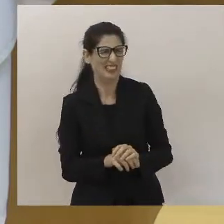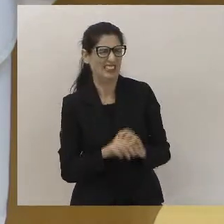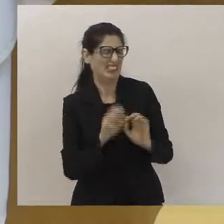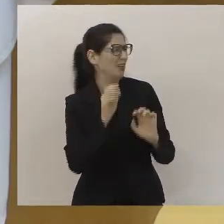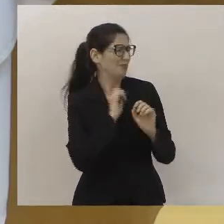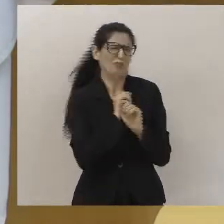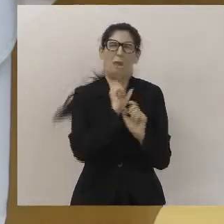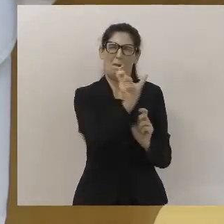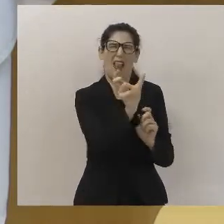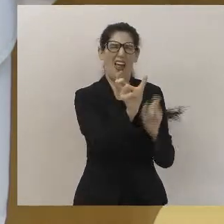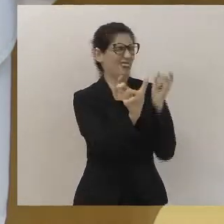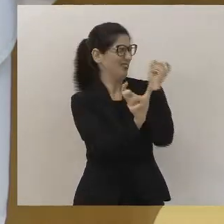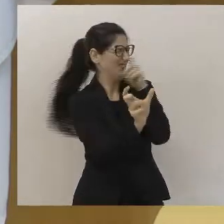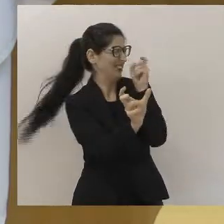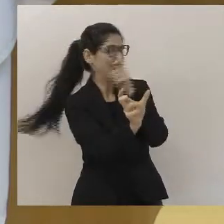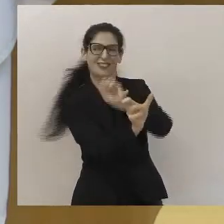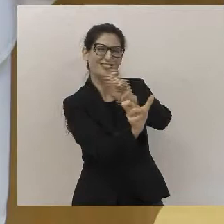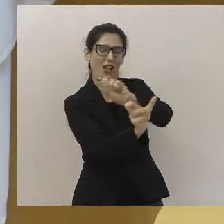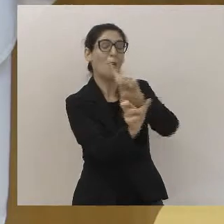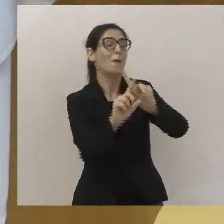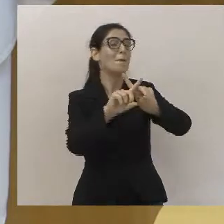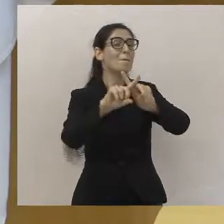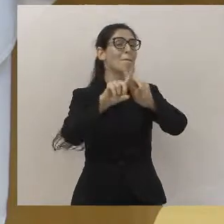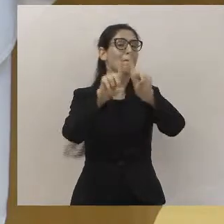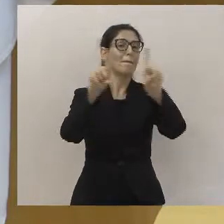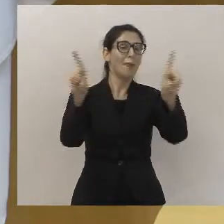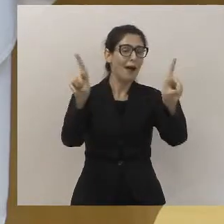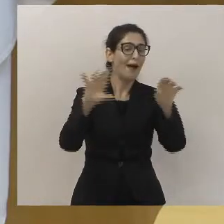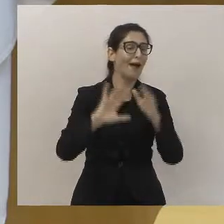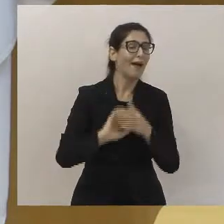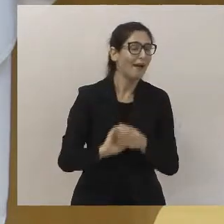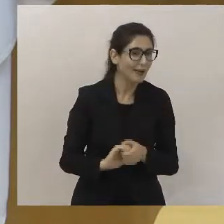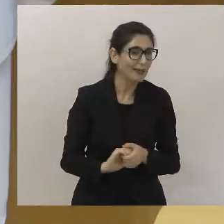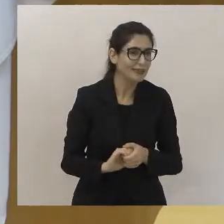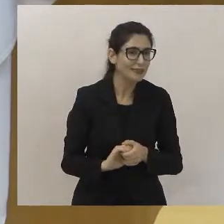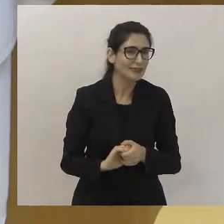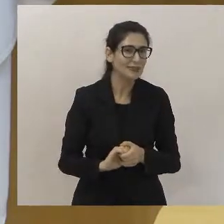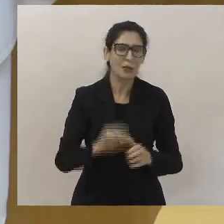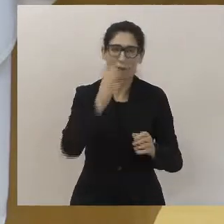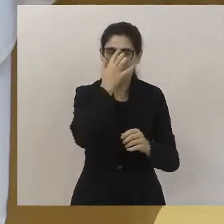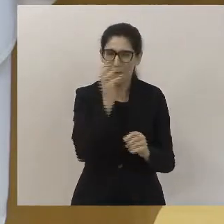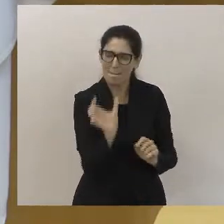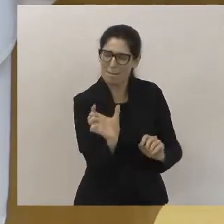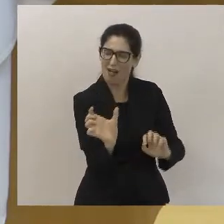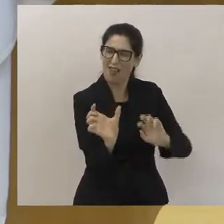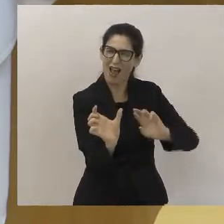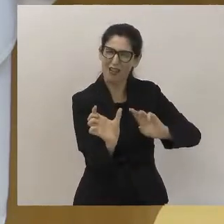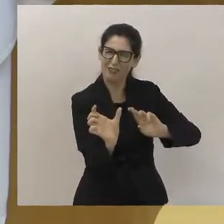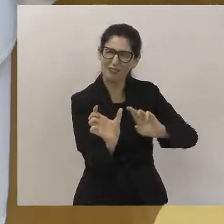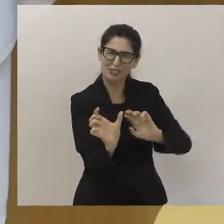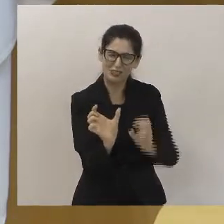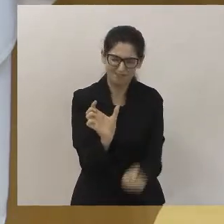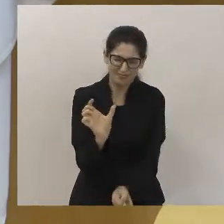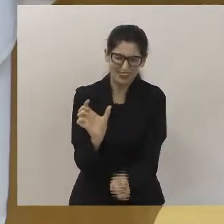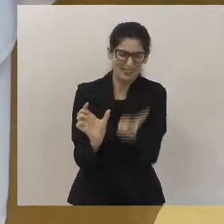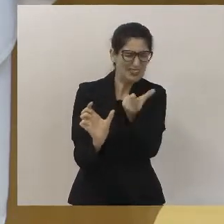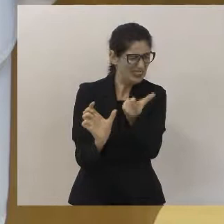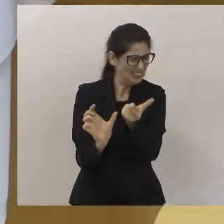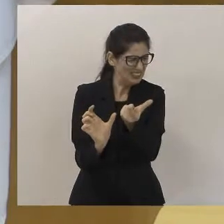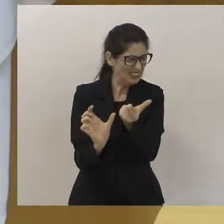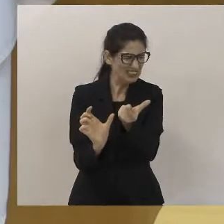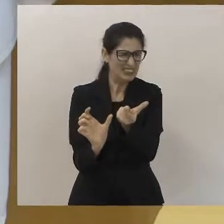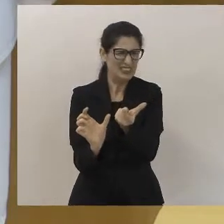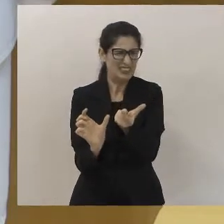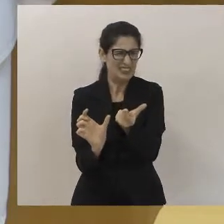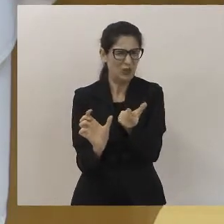fictícia mas de fatos são aspectos muito abstratos você não consegue mensurar exatamente